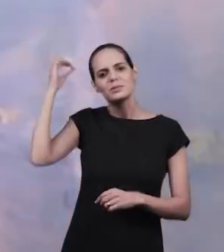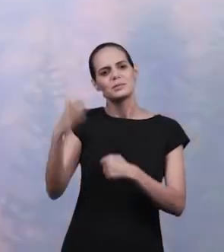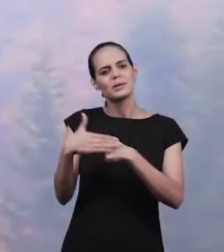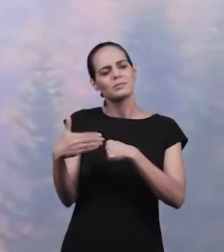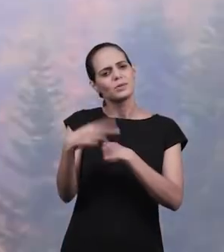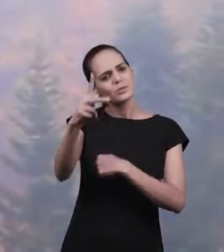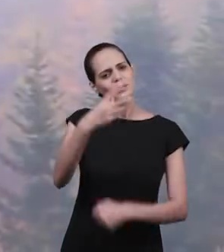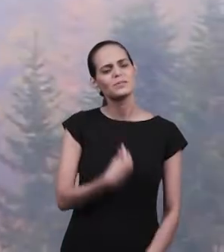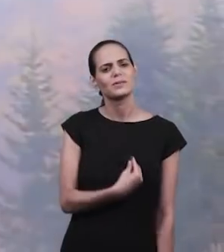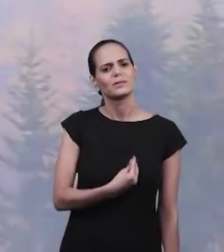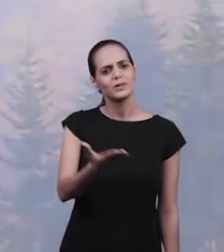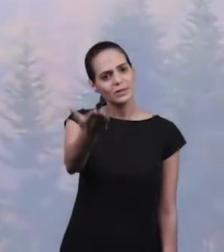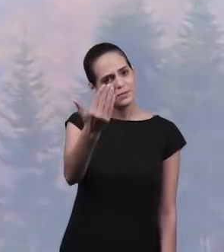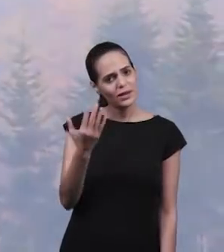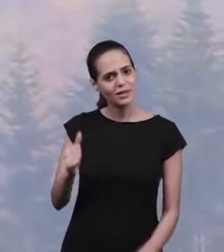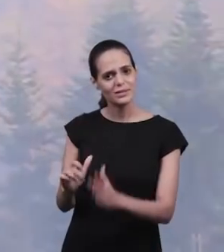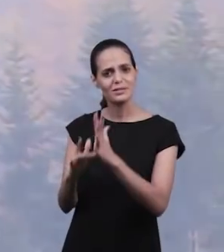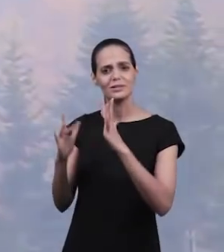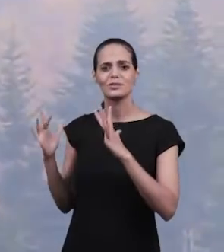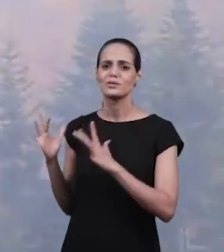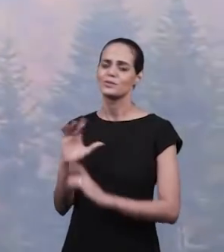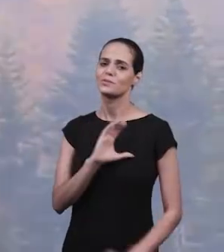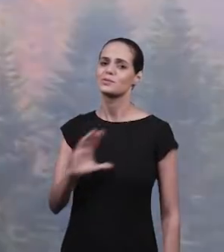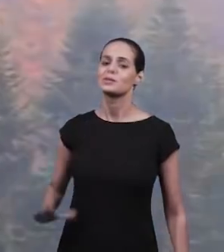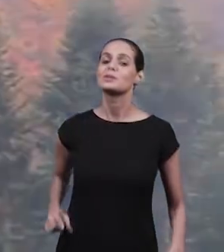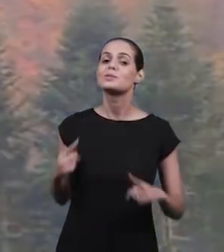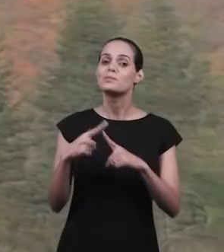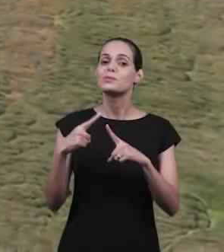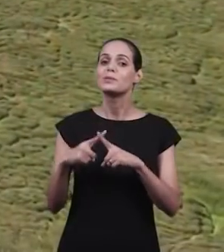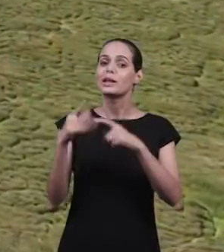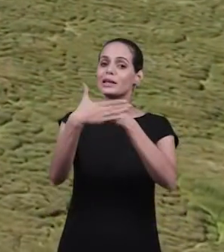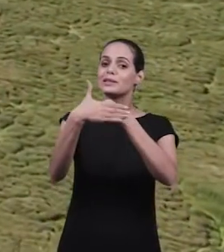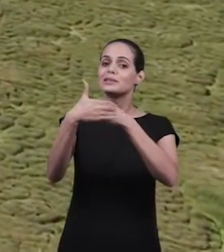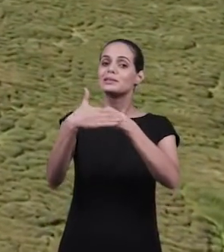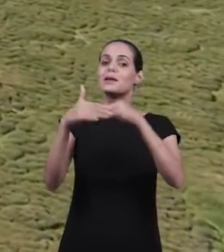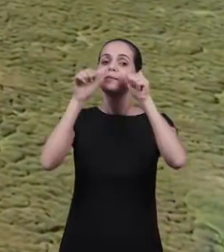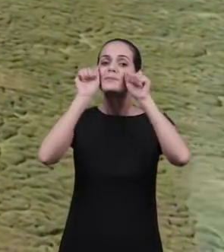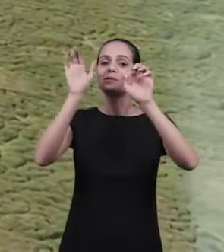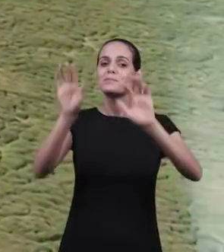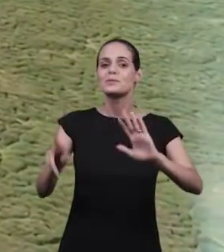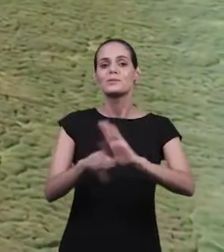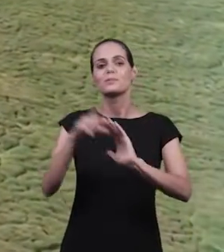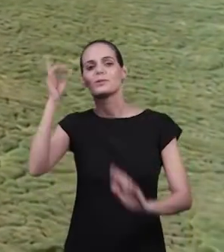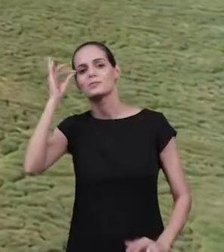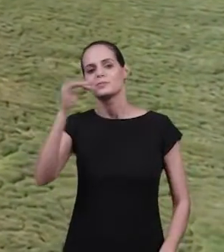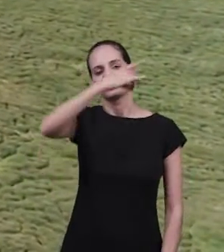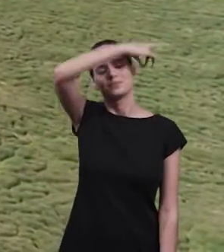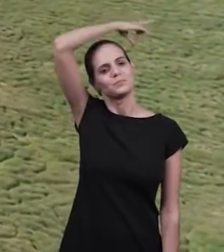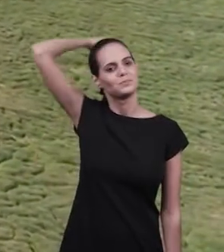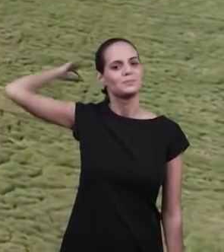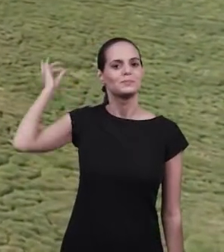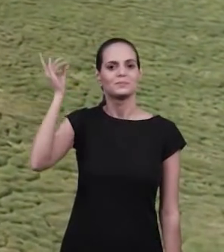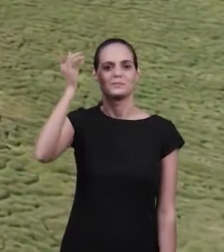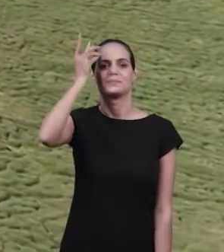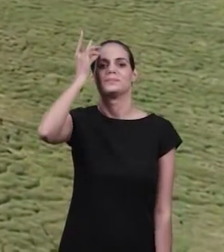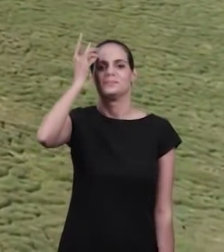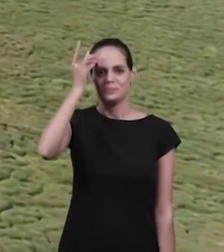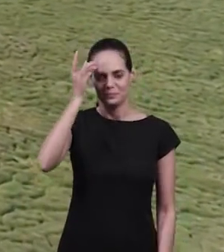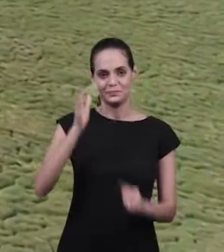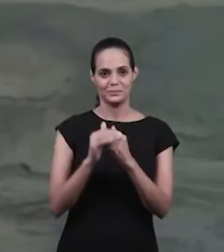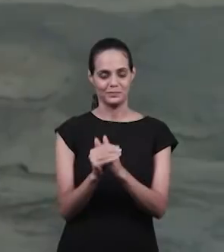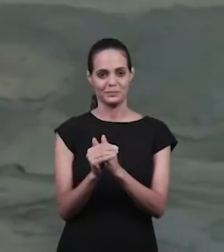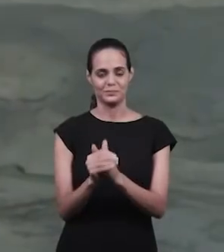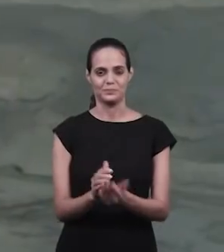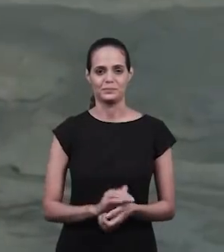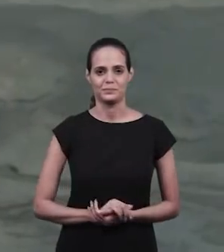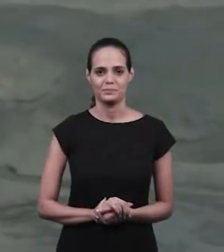dom celeste do Consolador. Venha Cristo que Ele te reveste com o dom celeste do